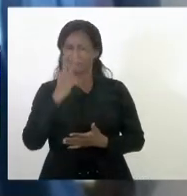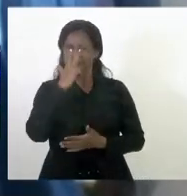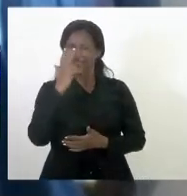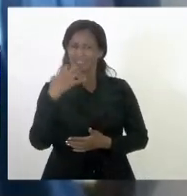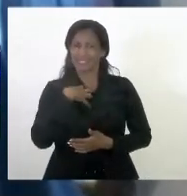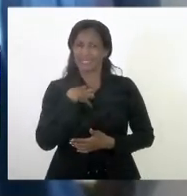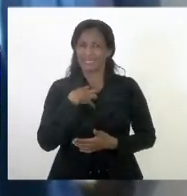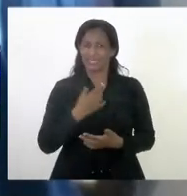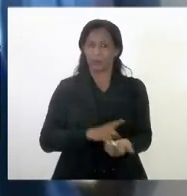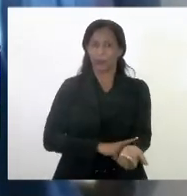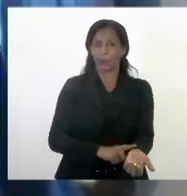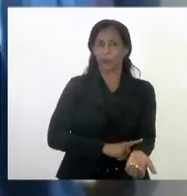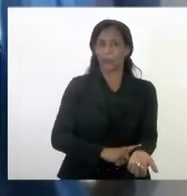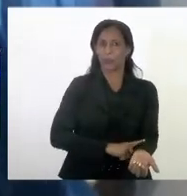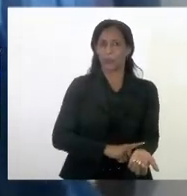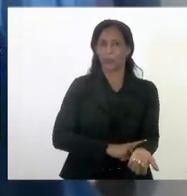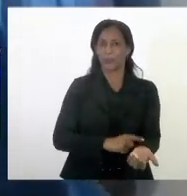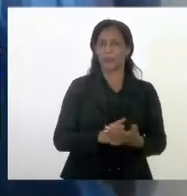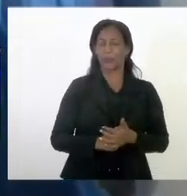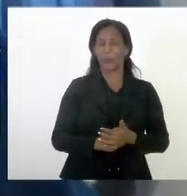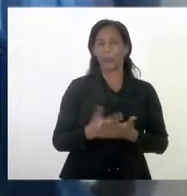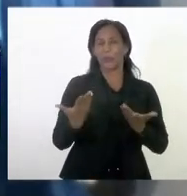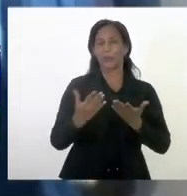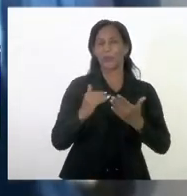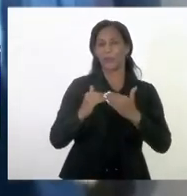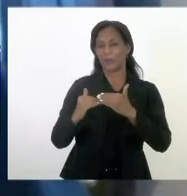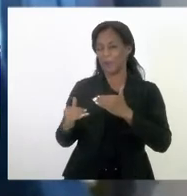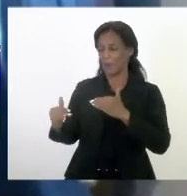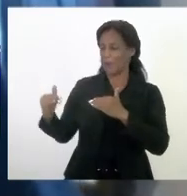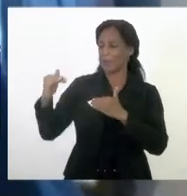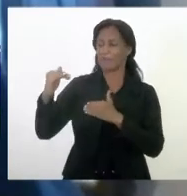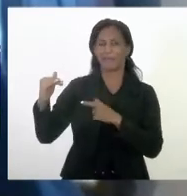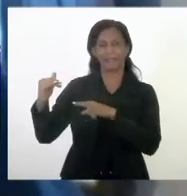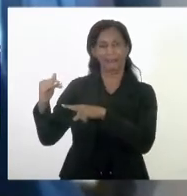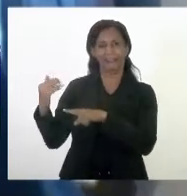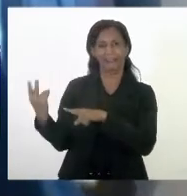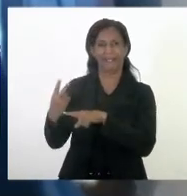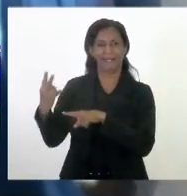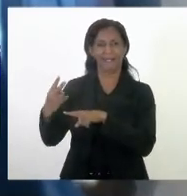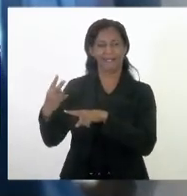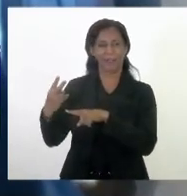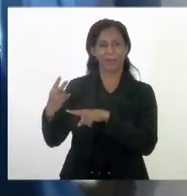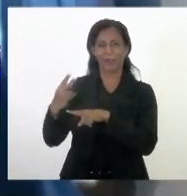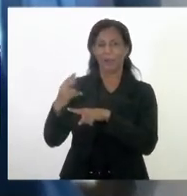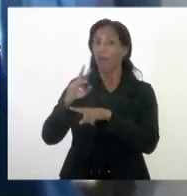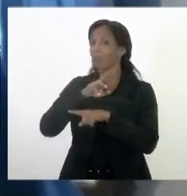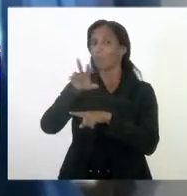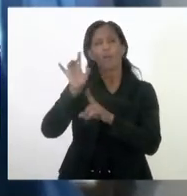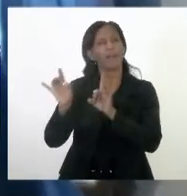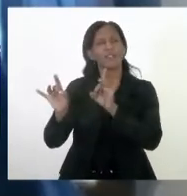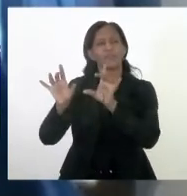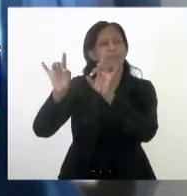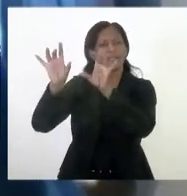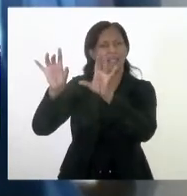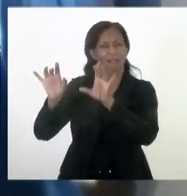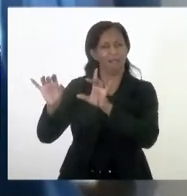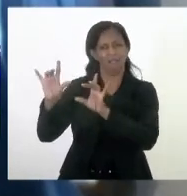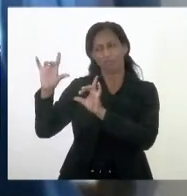quando a gente acresce um valor que nem é nada de especial para que os pobres